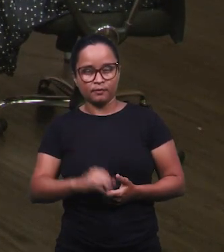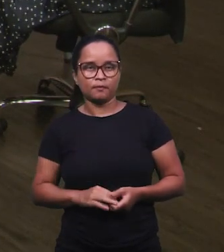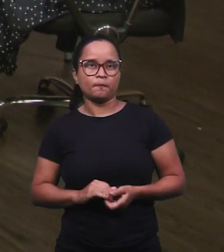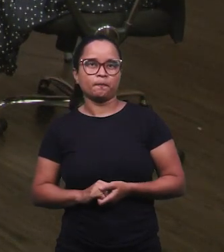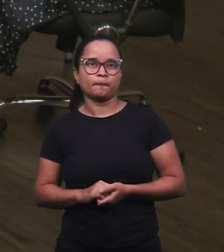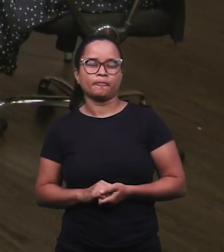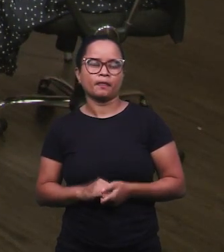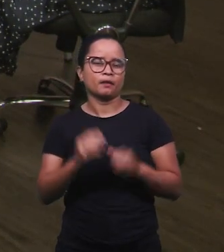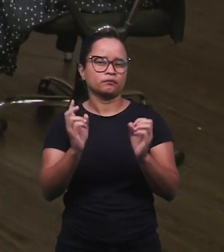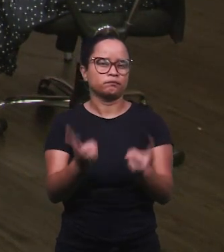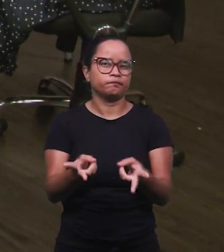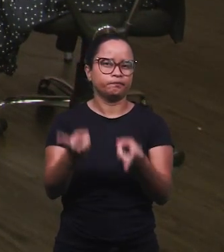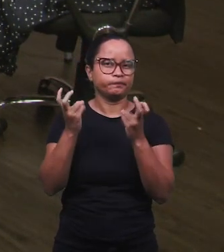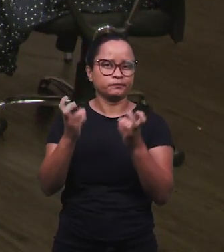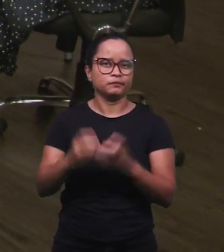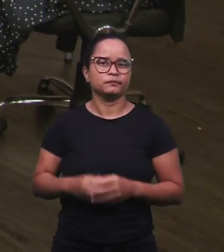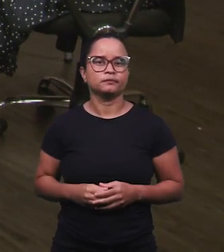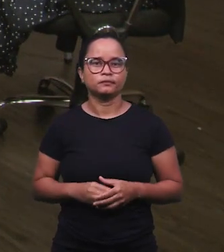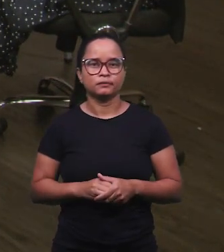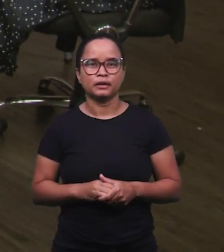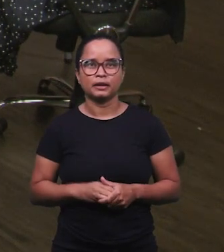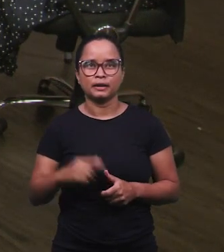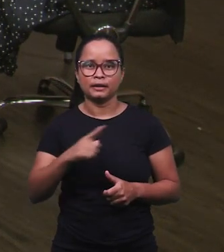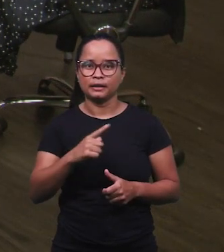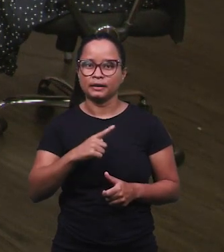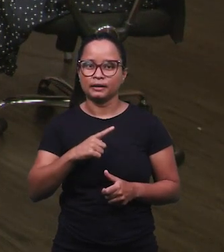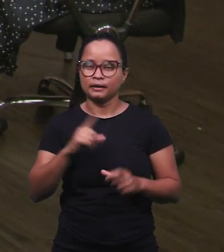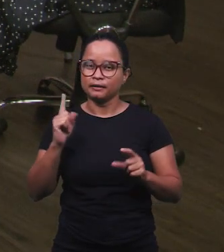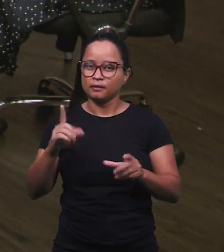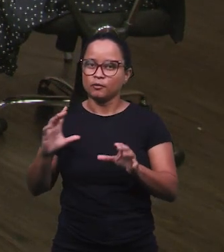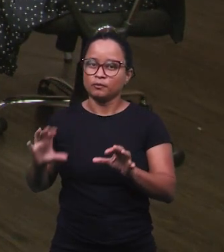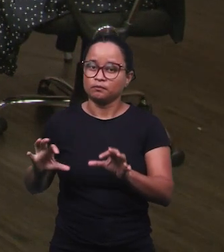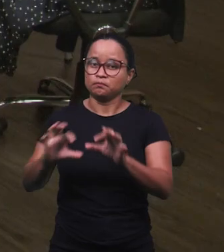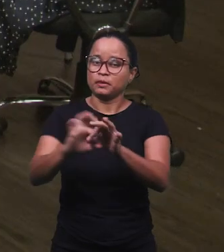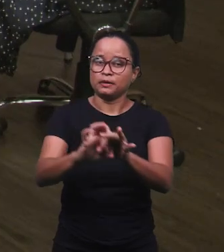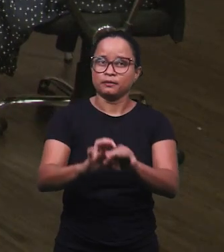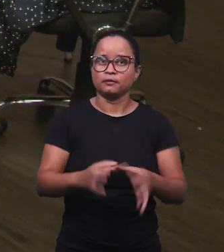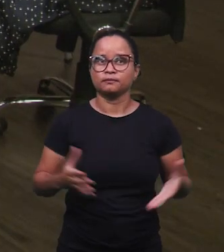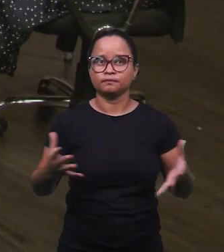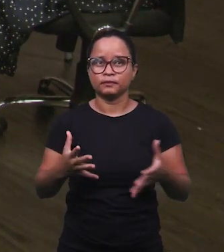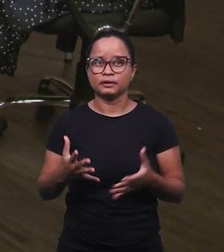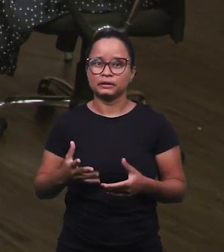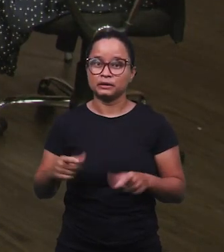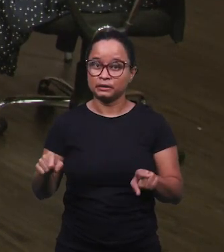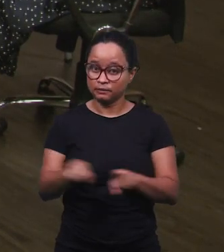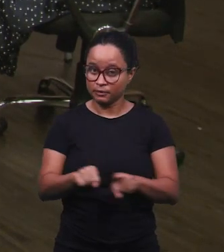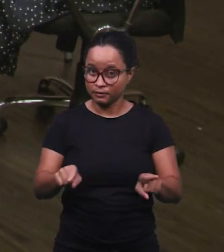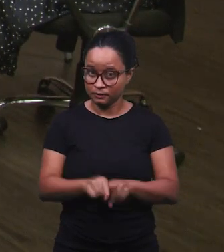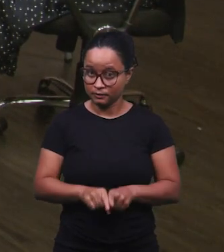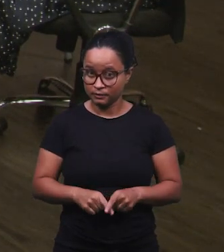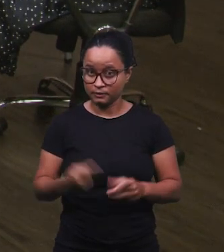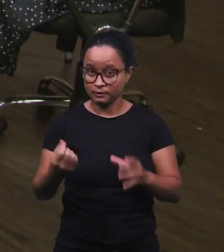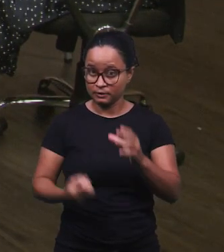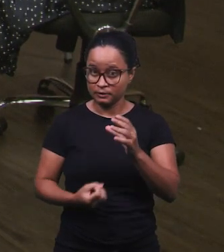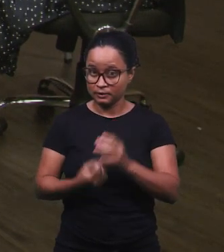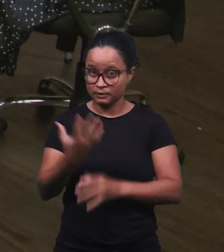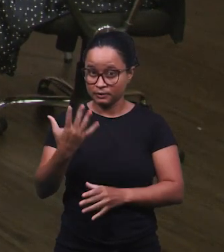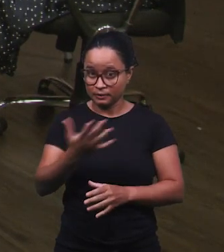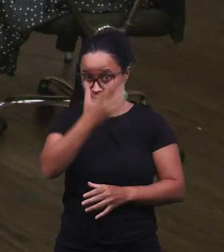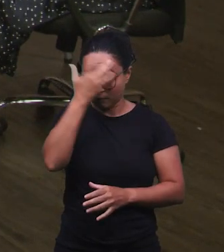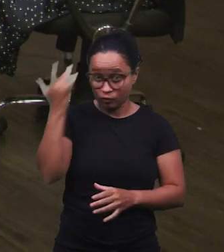é que percebe-se que há um engajamento muito grande, e daí o surgimento